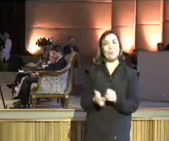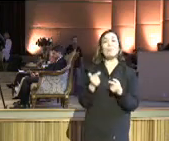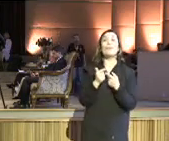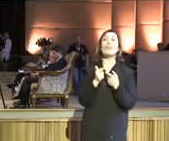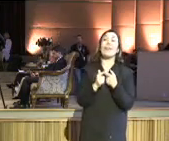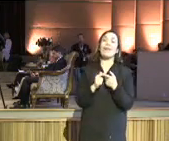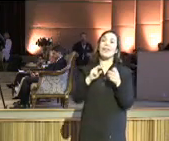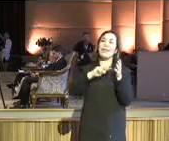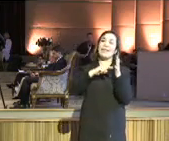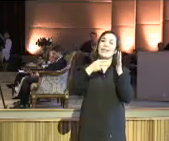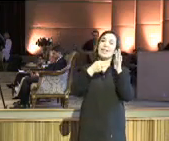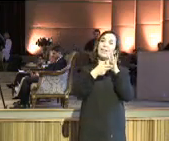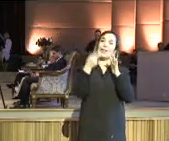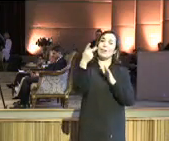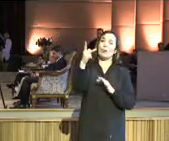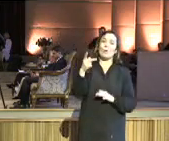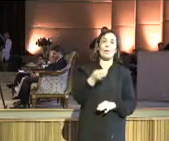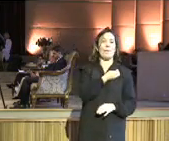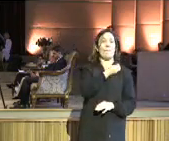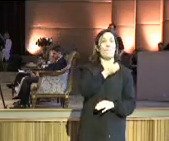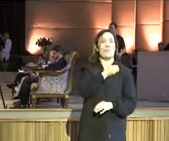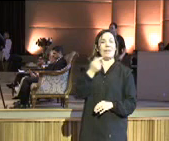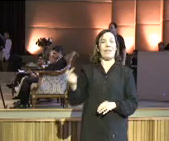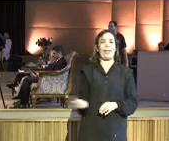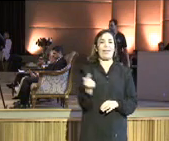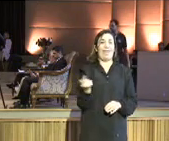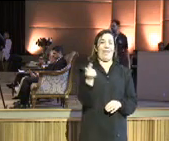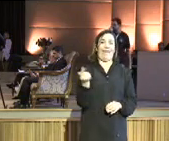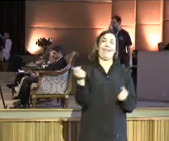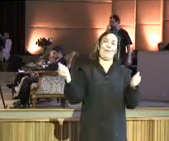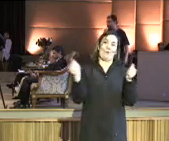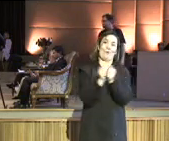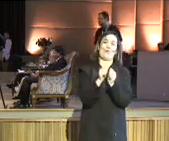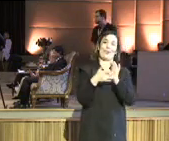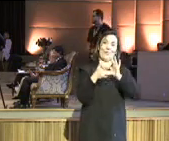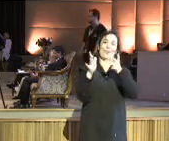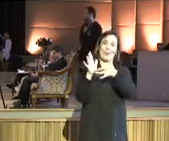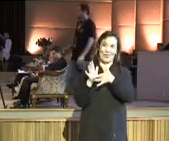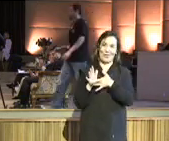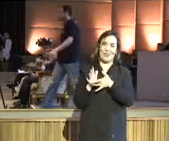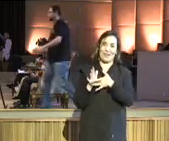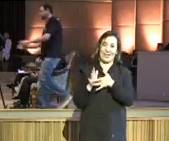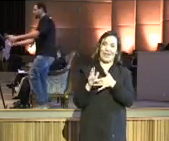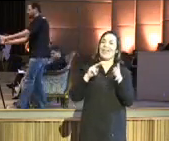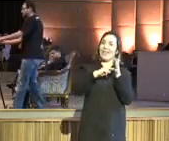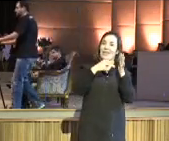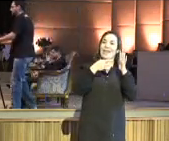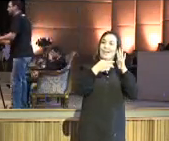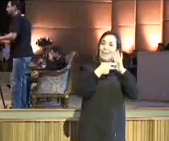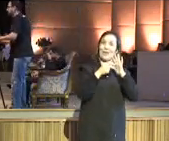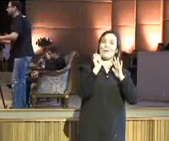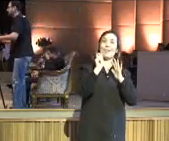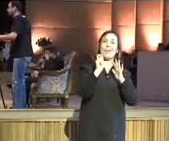Quando Davi escreveu esse salmo, ele não estava sentado no trono,